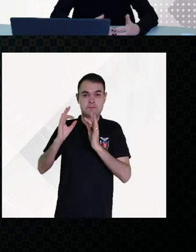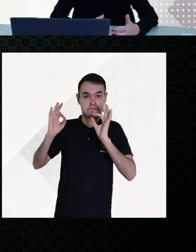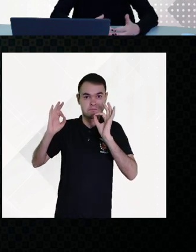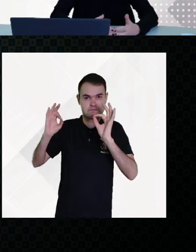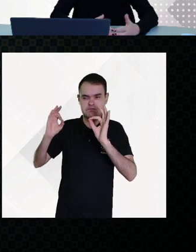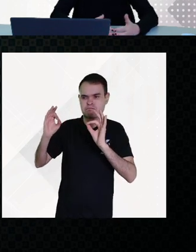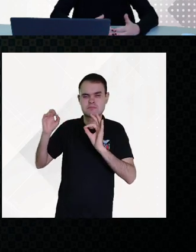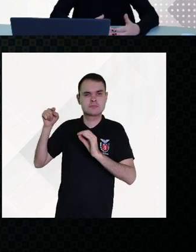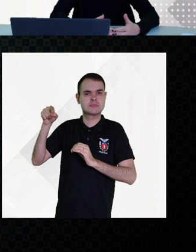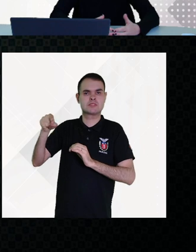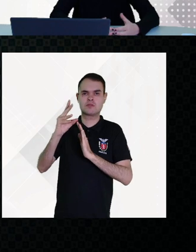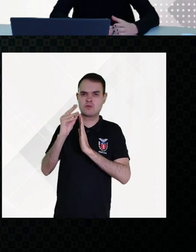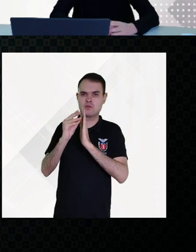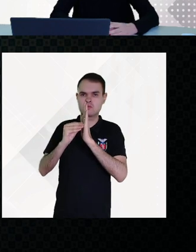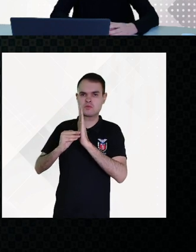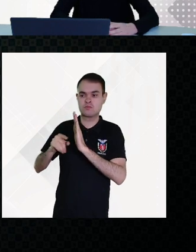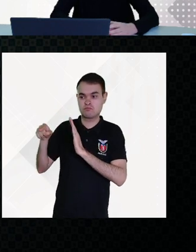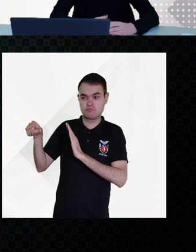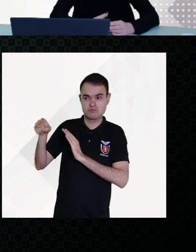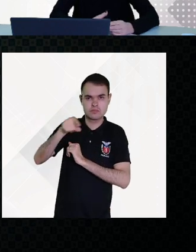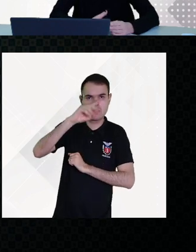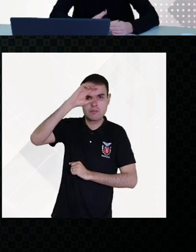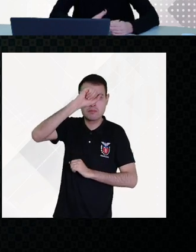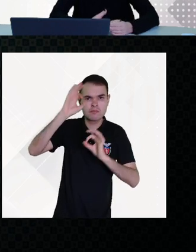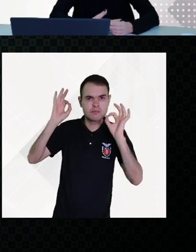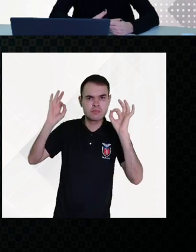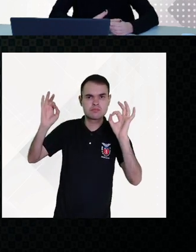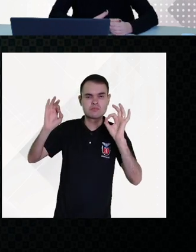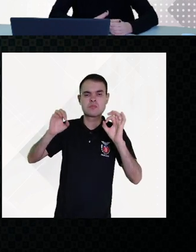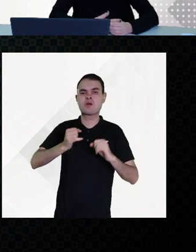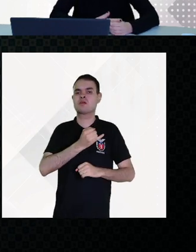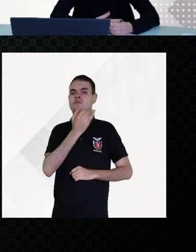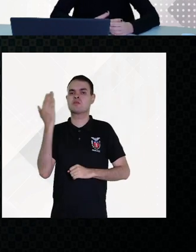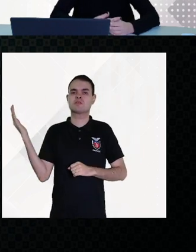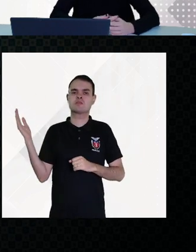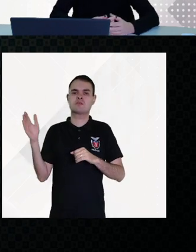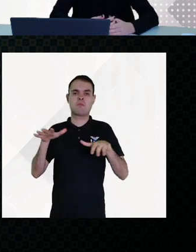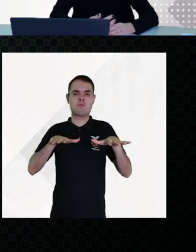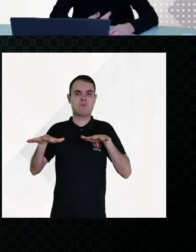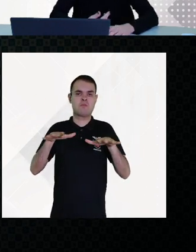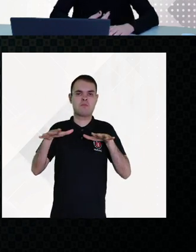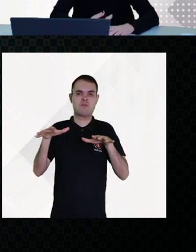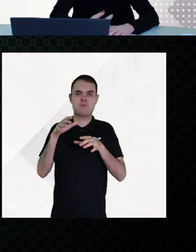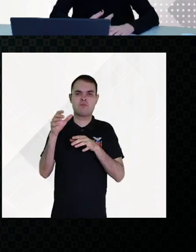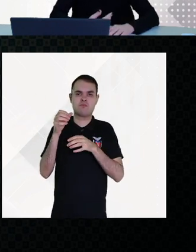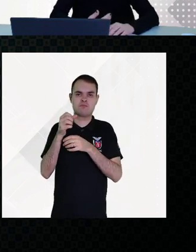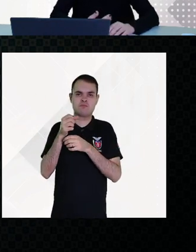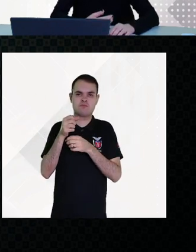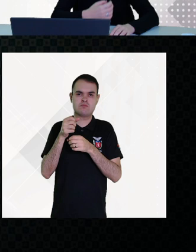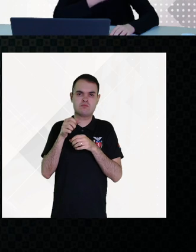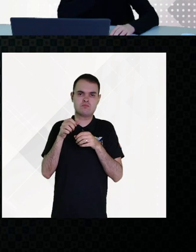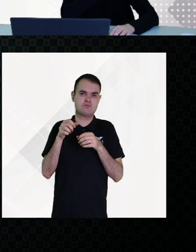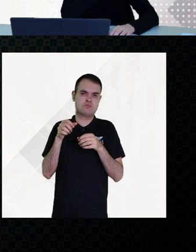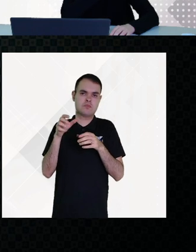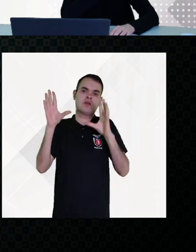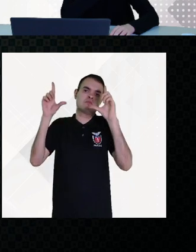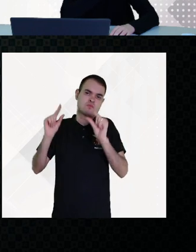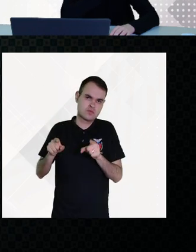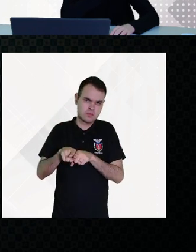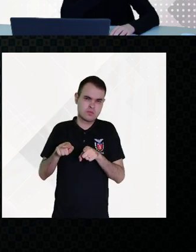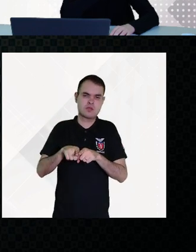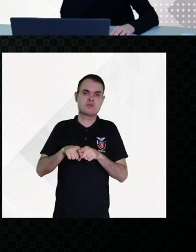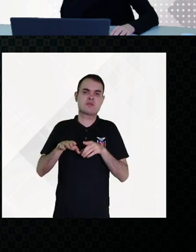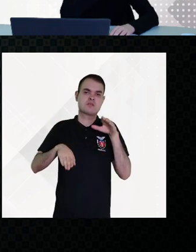efetivamente daquele conteúdo. Algumas incapacidades de mobilidade reduzida. Então, aqui estariam... cadeira